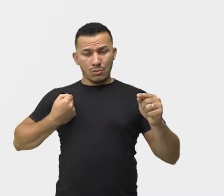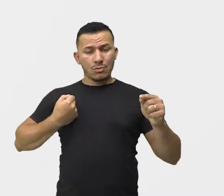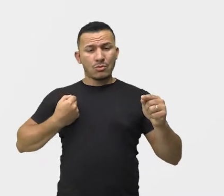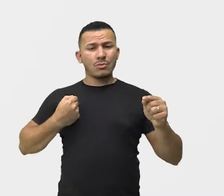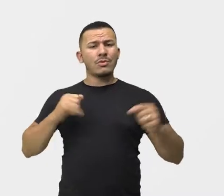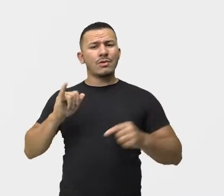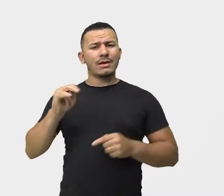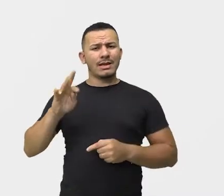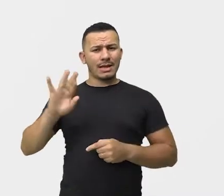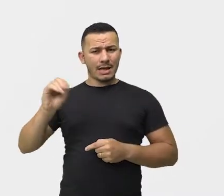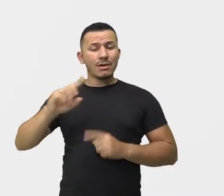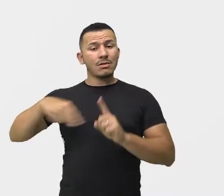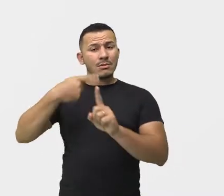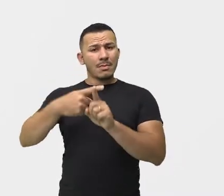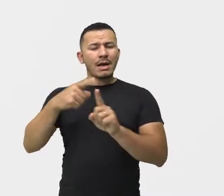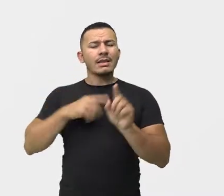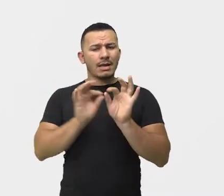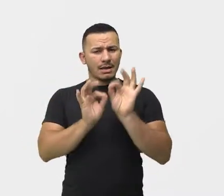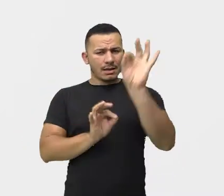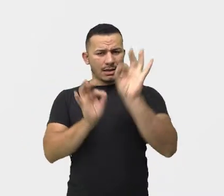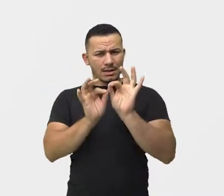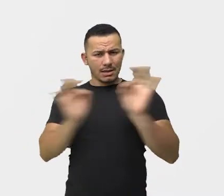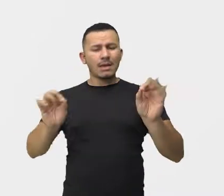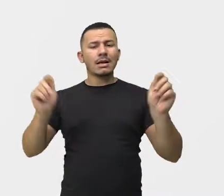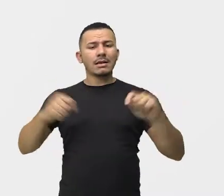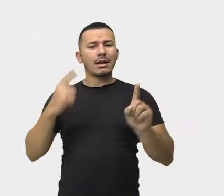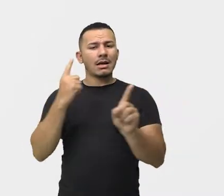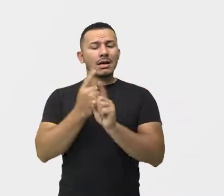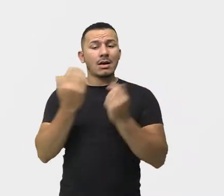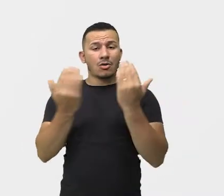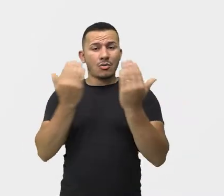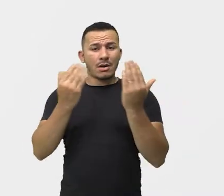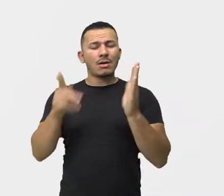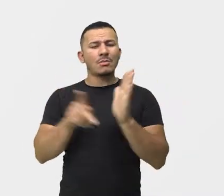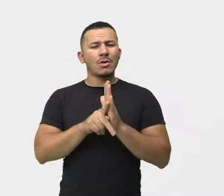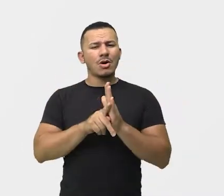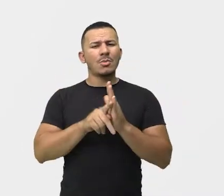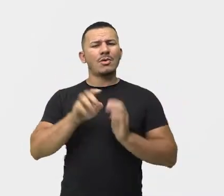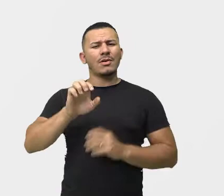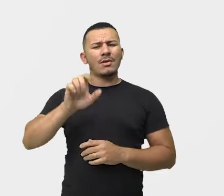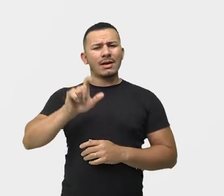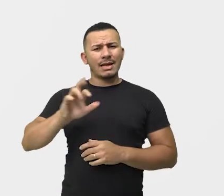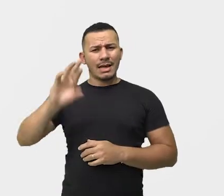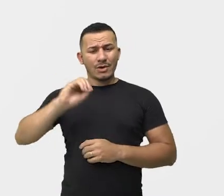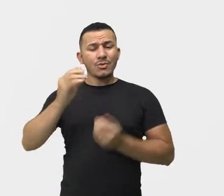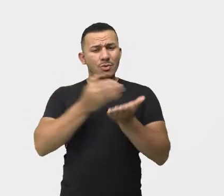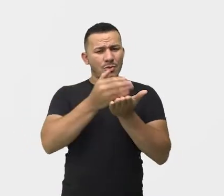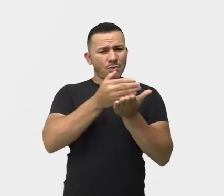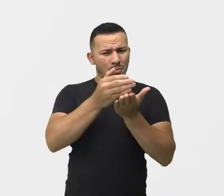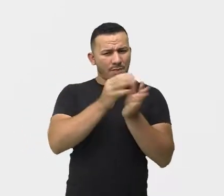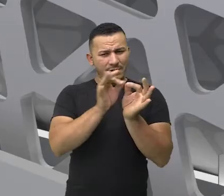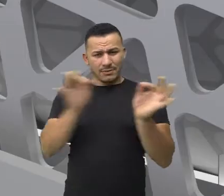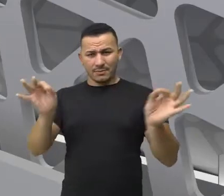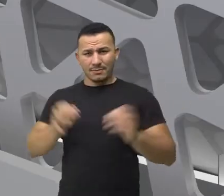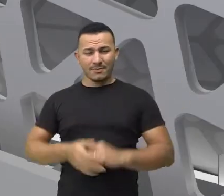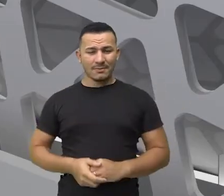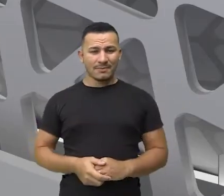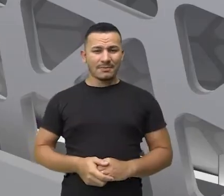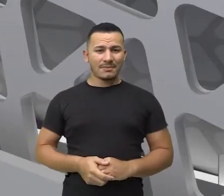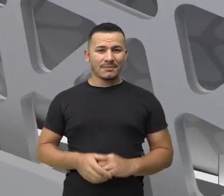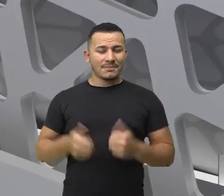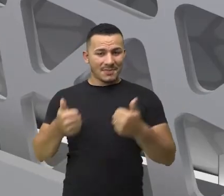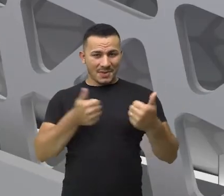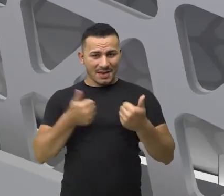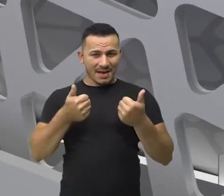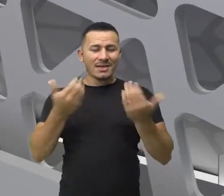inteiro e obtenção de simétricos em relação aos eixos e à origem.